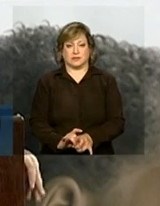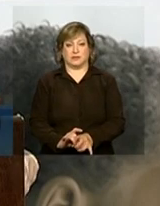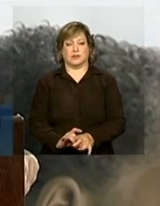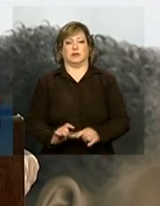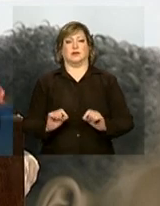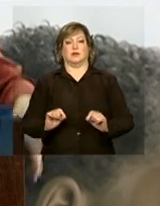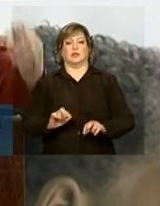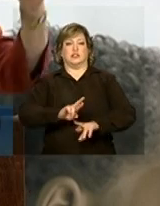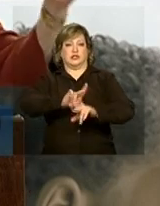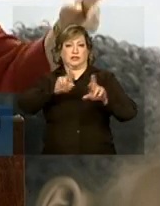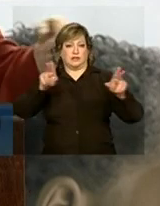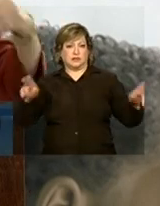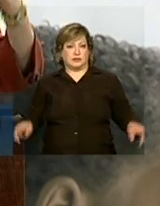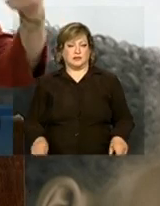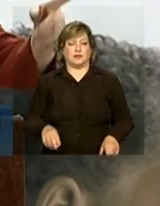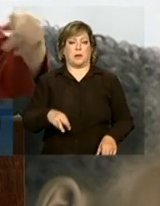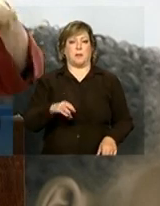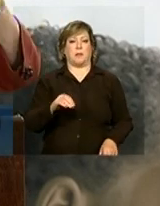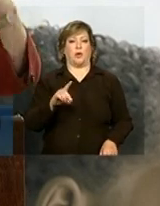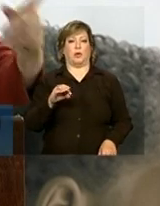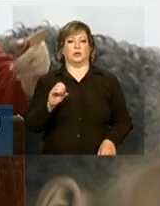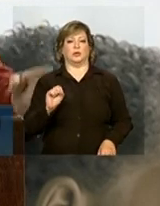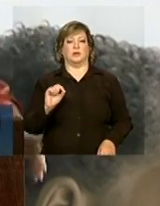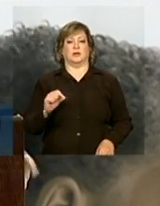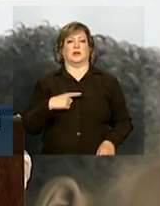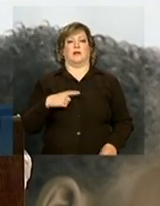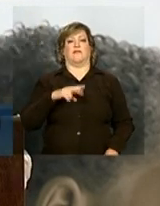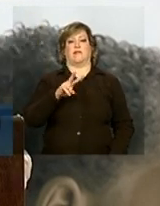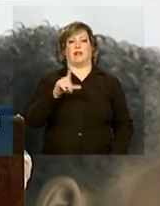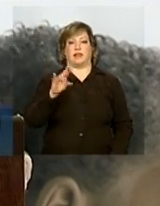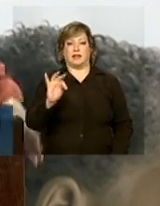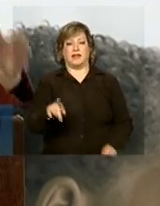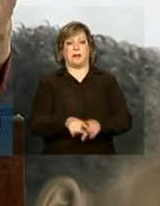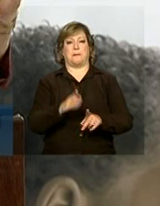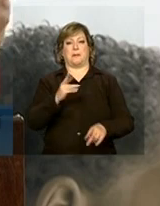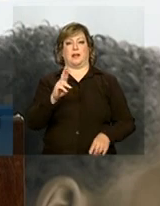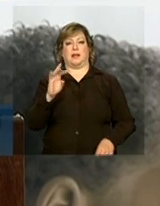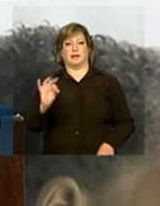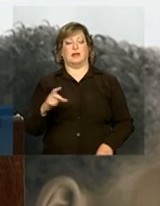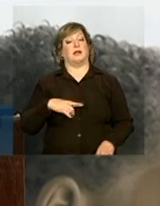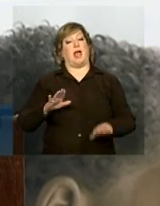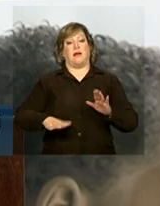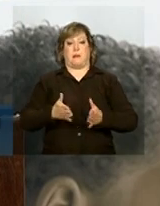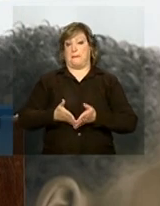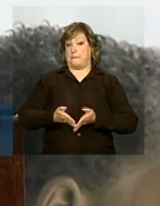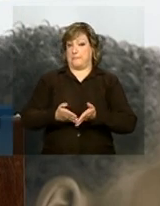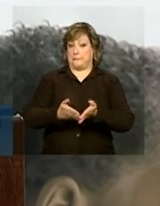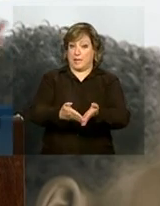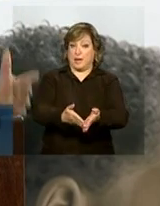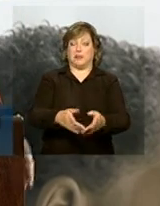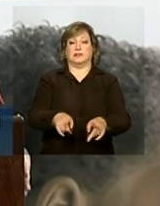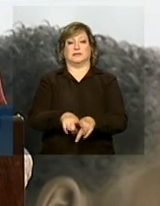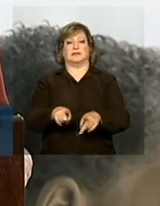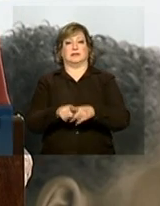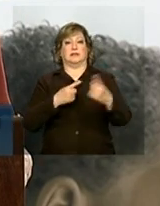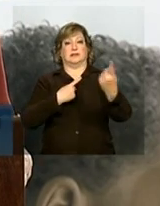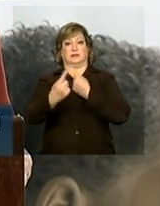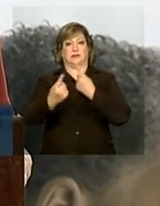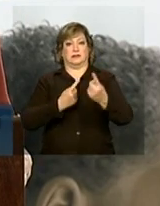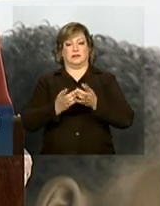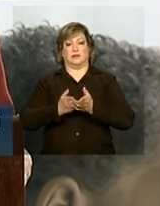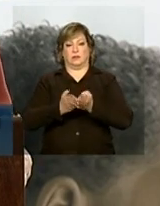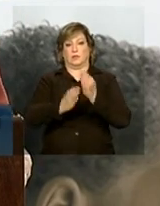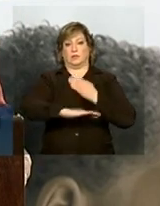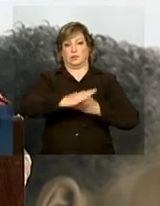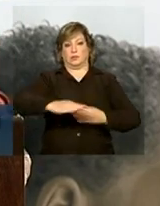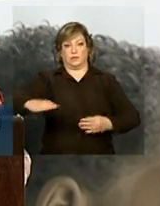a integração dos diferentes modais, VLT, BRT, quando é o caso barcas, quando é o caso transporte